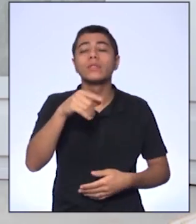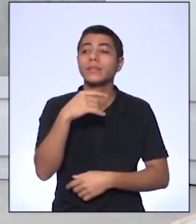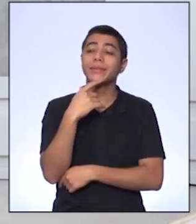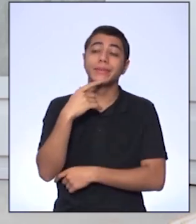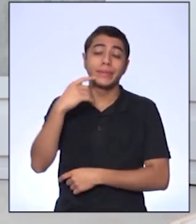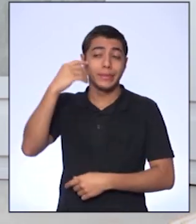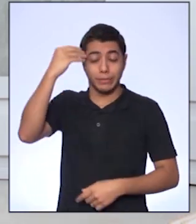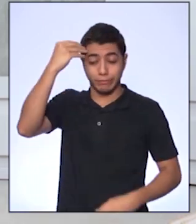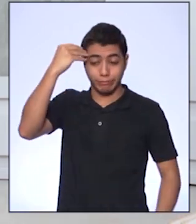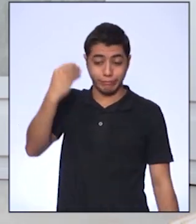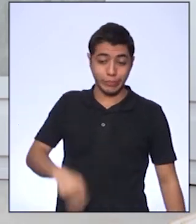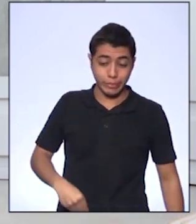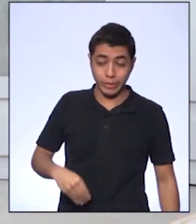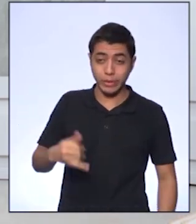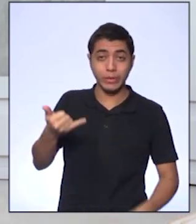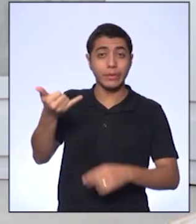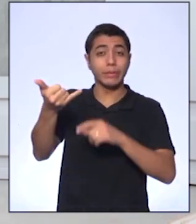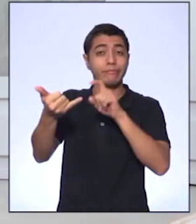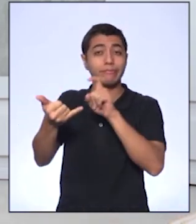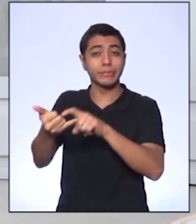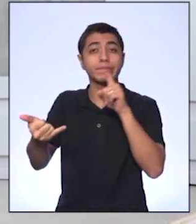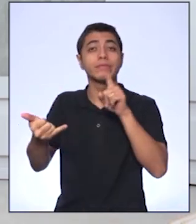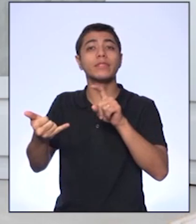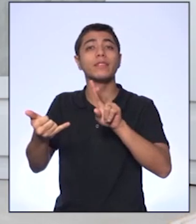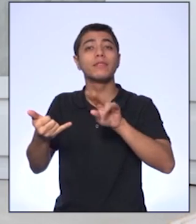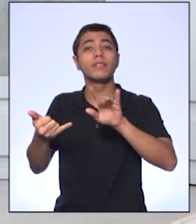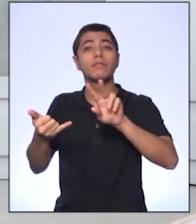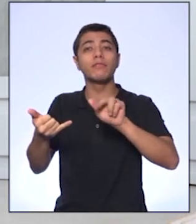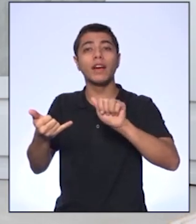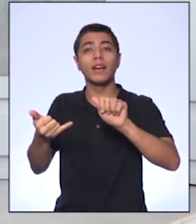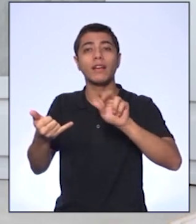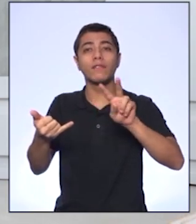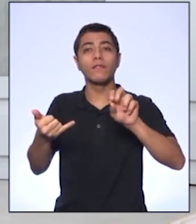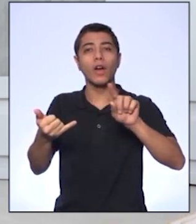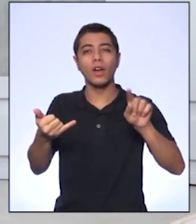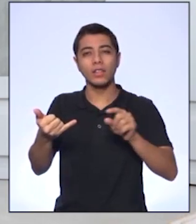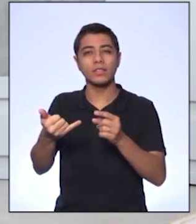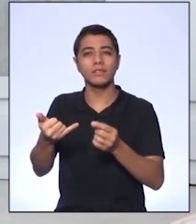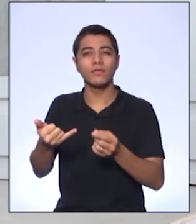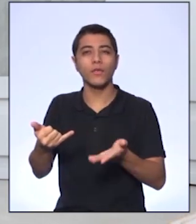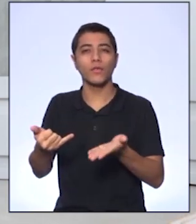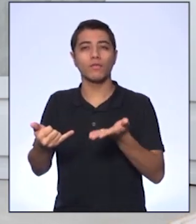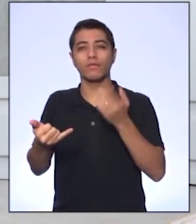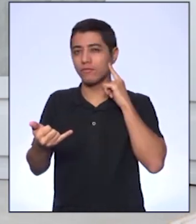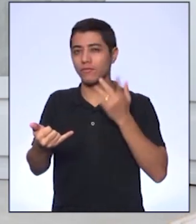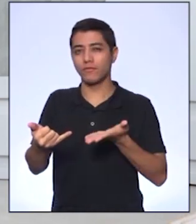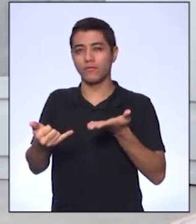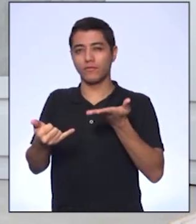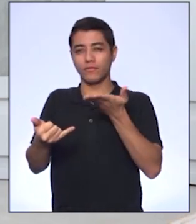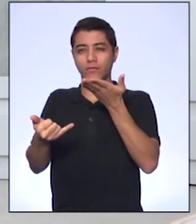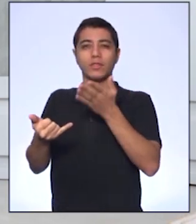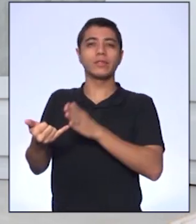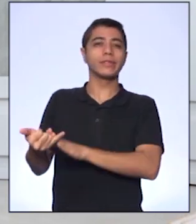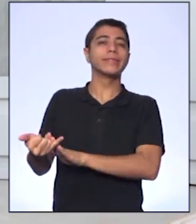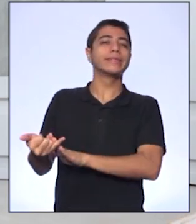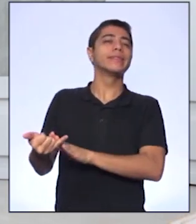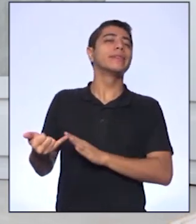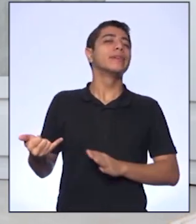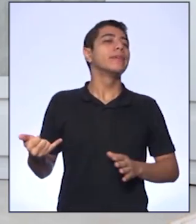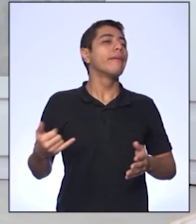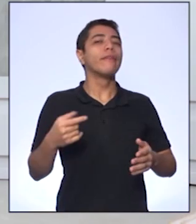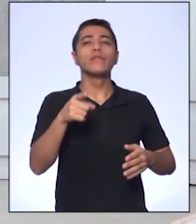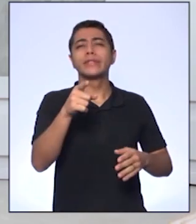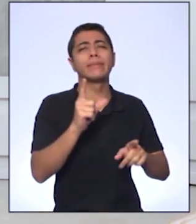lavar louça, passou roupa, enfim. De repente a pessoa fala, viu? Você está aí ainda? Sabe esse viu? Você está